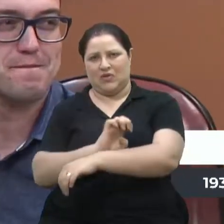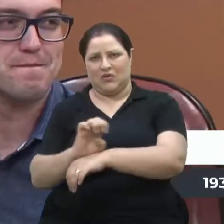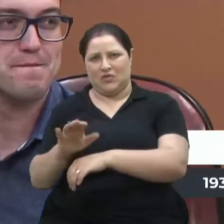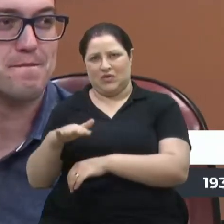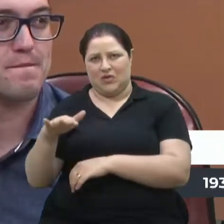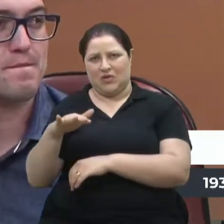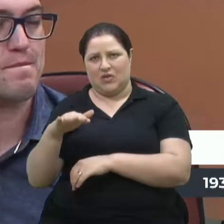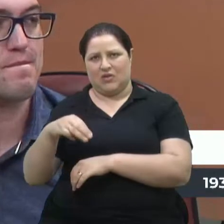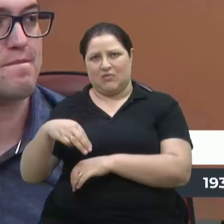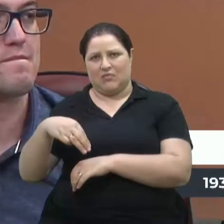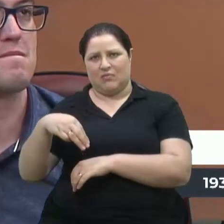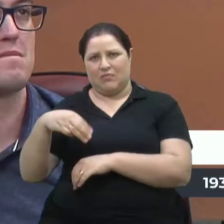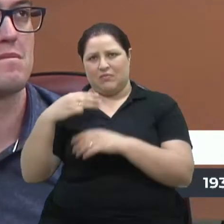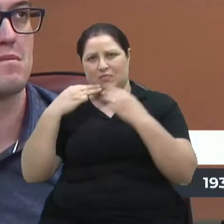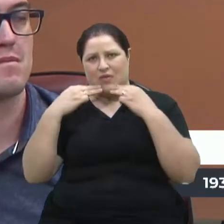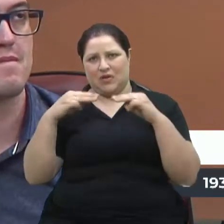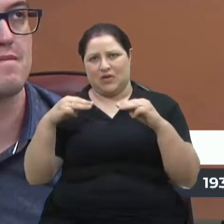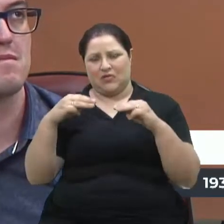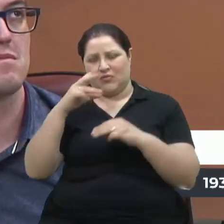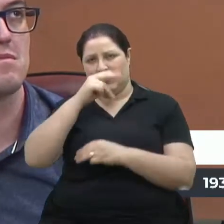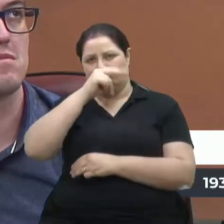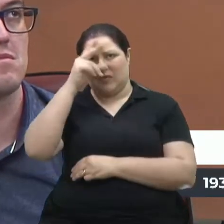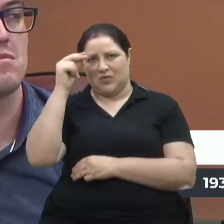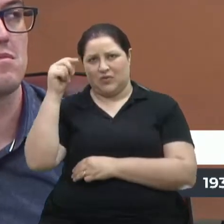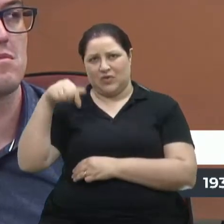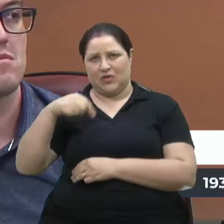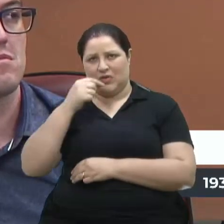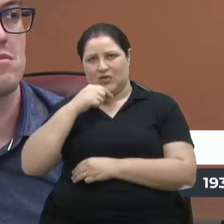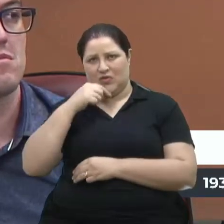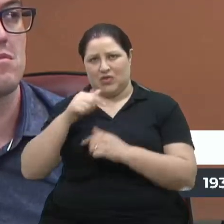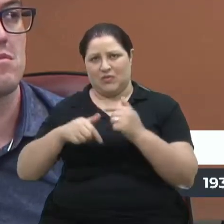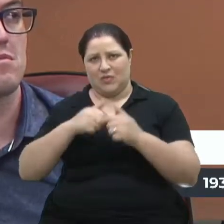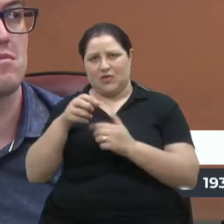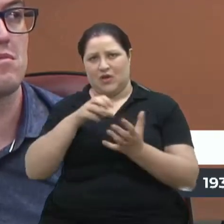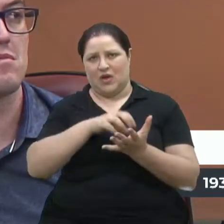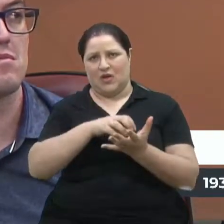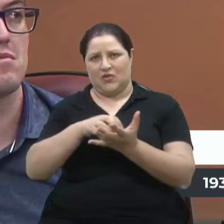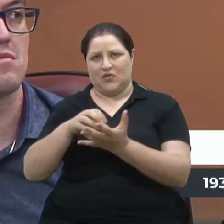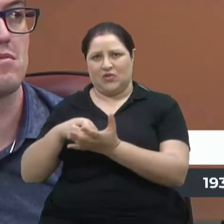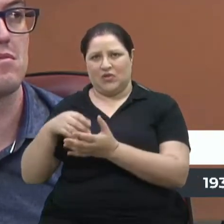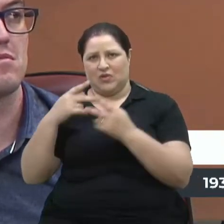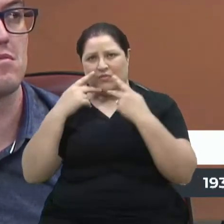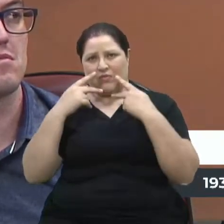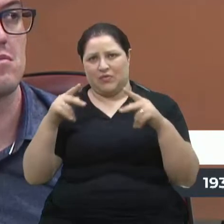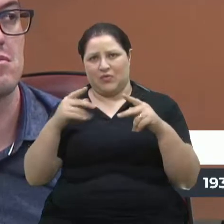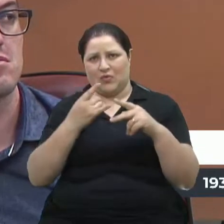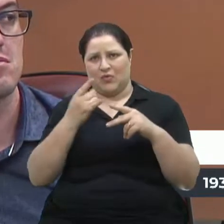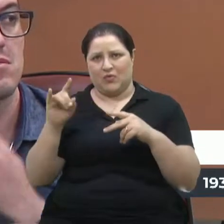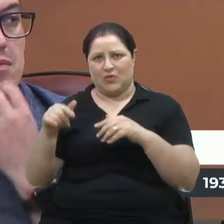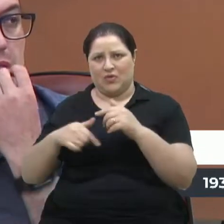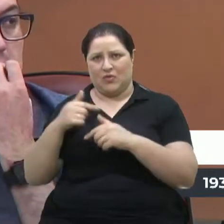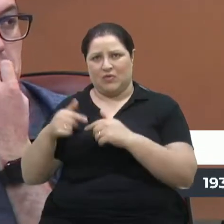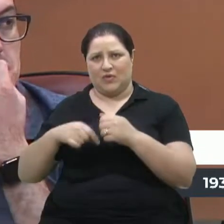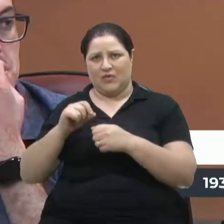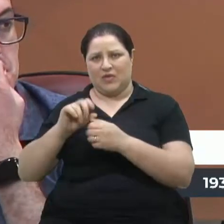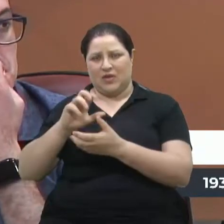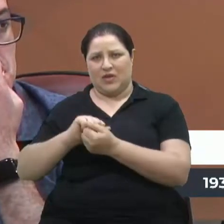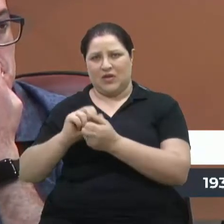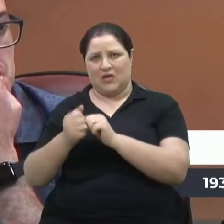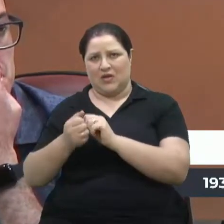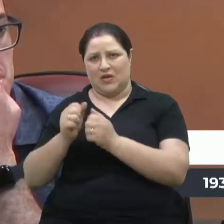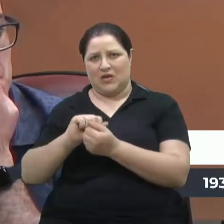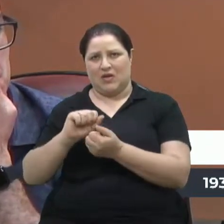marketing da Prefeitura de Caxias do Sul, trabalhou em algumas agências de publicidade e, por fim, trabalhava na execução das artes da empresa